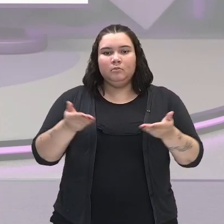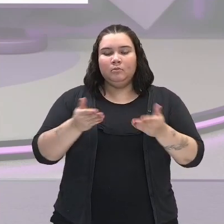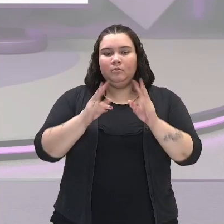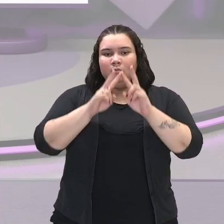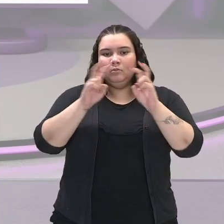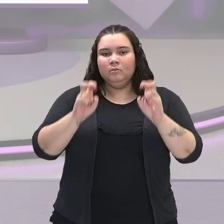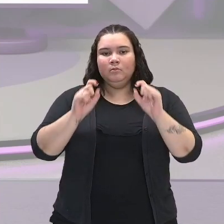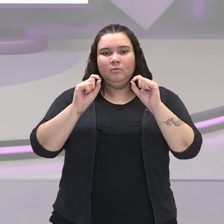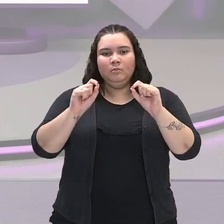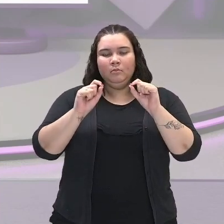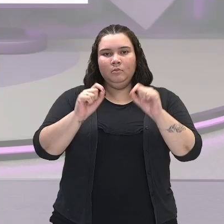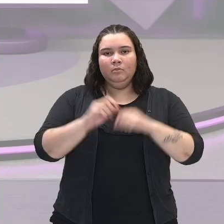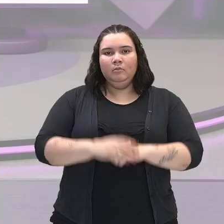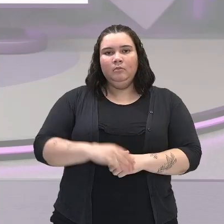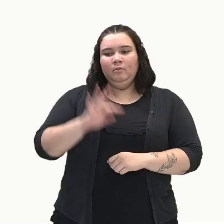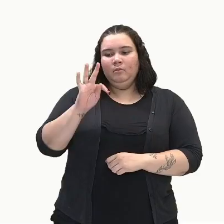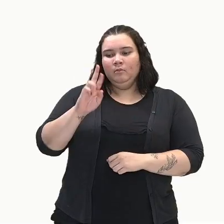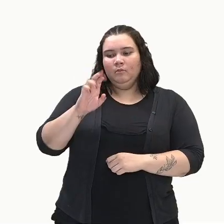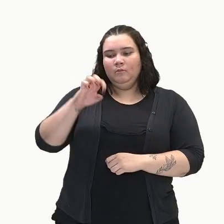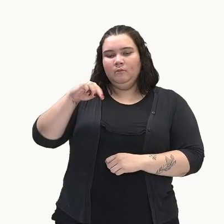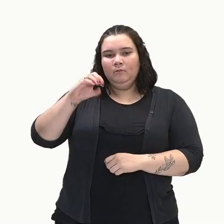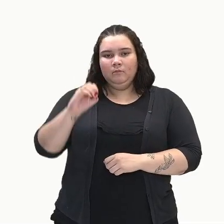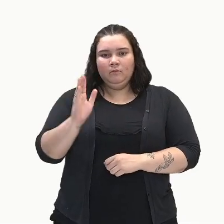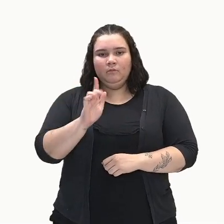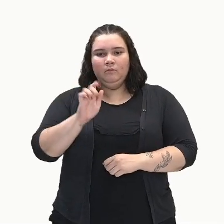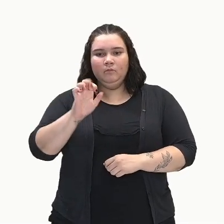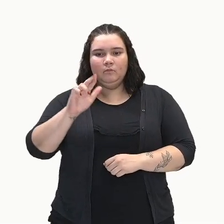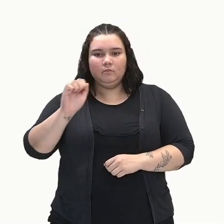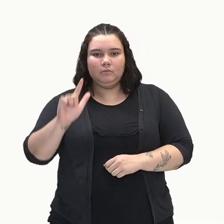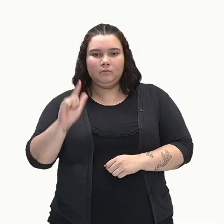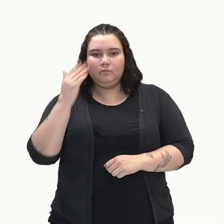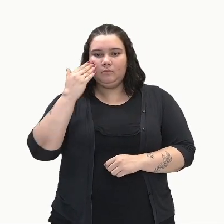termo geral de uma PG. Acompanha comigo na cartela.